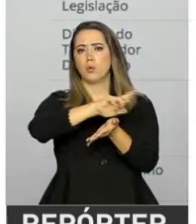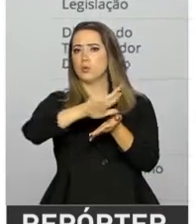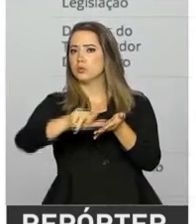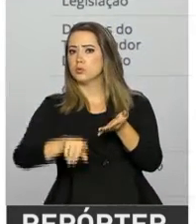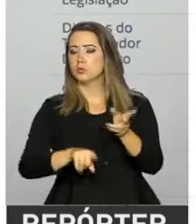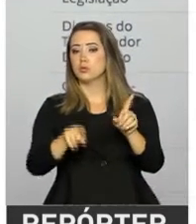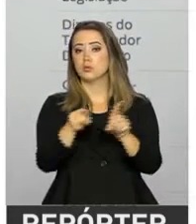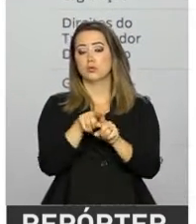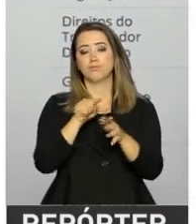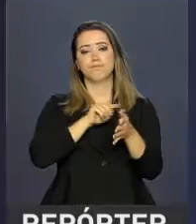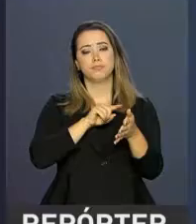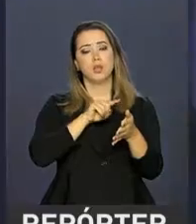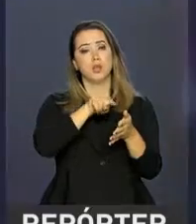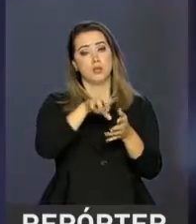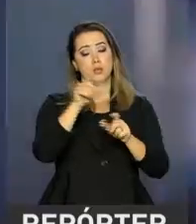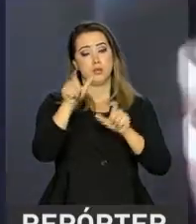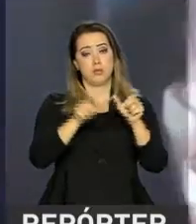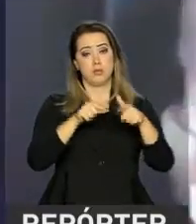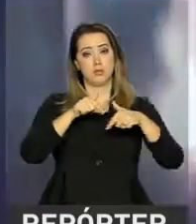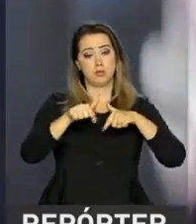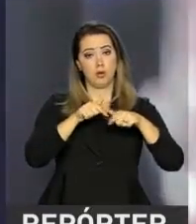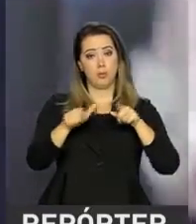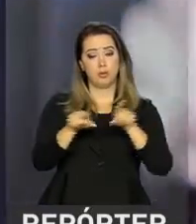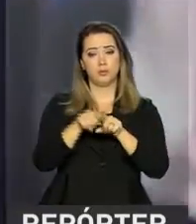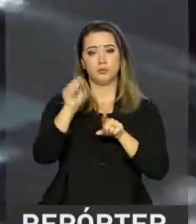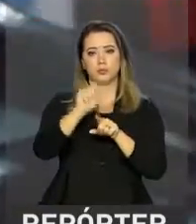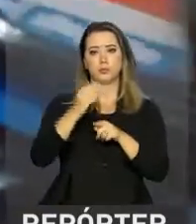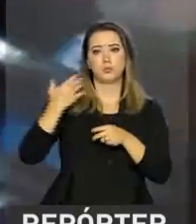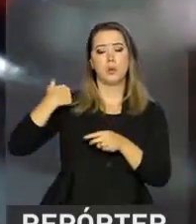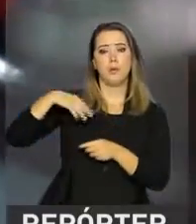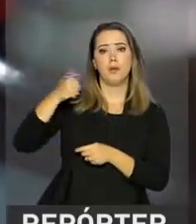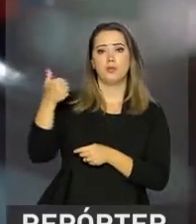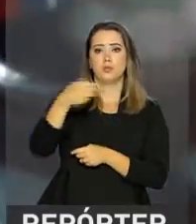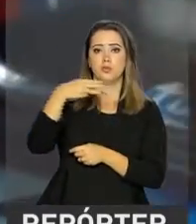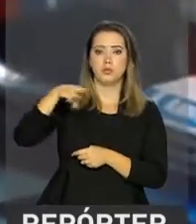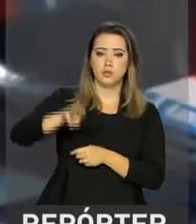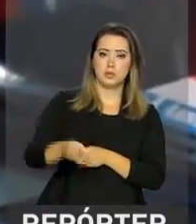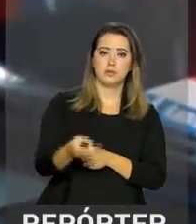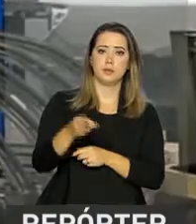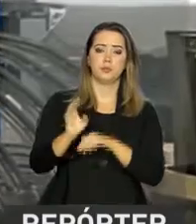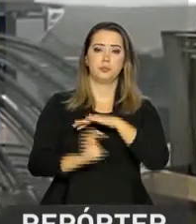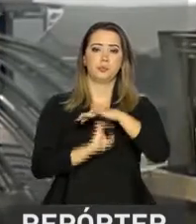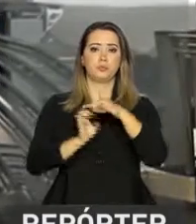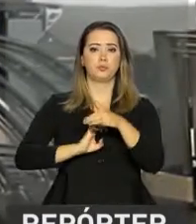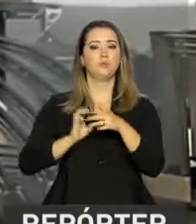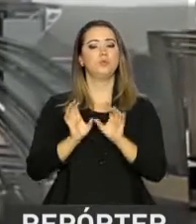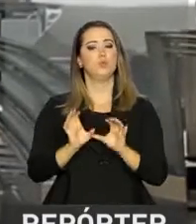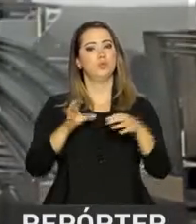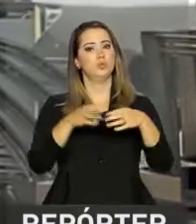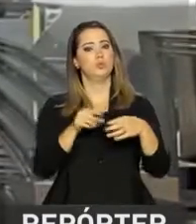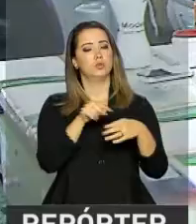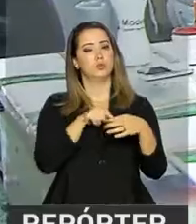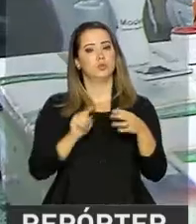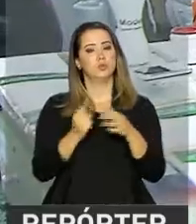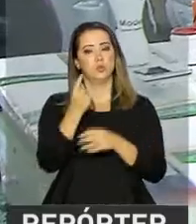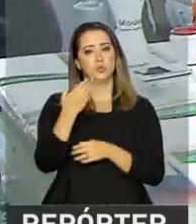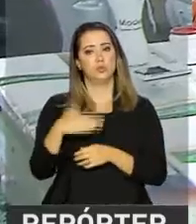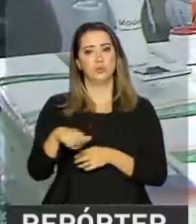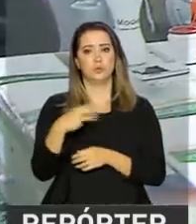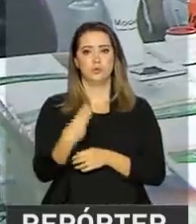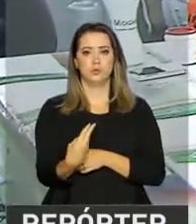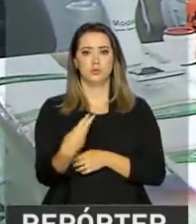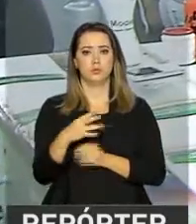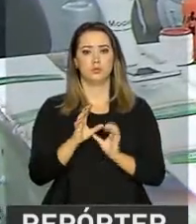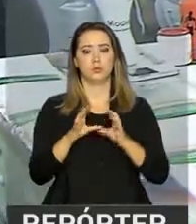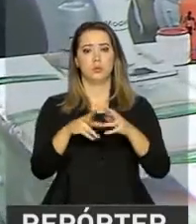dos empregados mais de 13 milhões de empresas estão neste grupo e representam cerca de um terço do total de